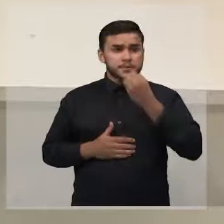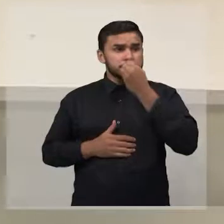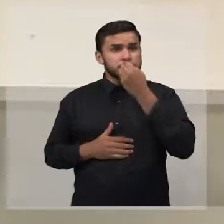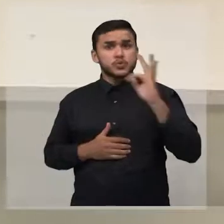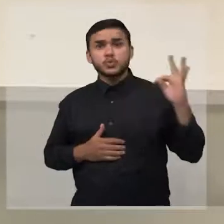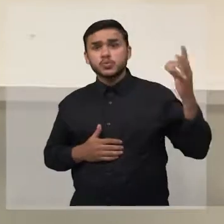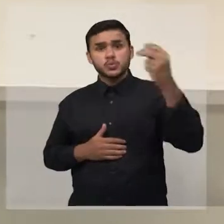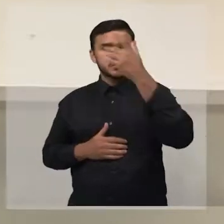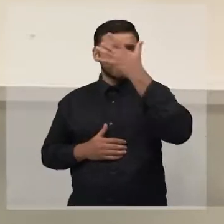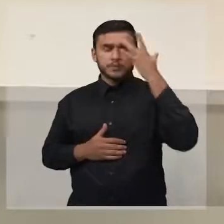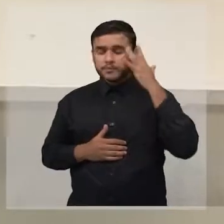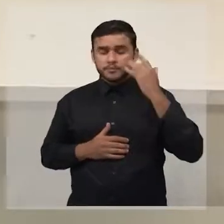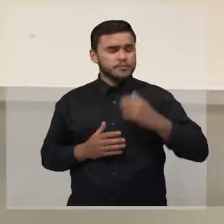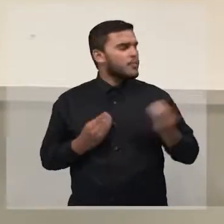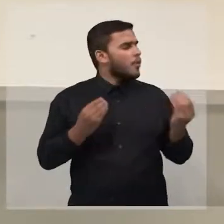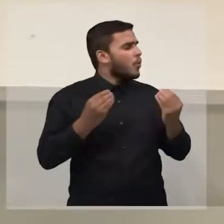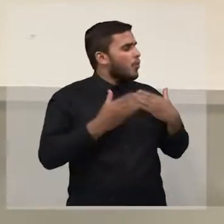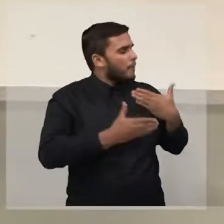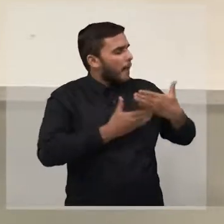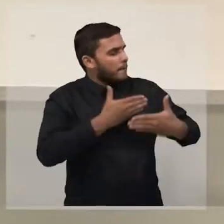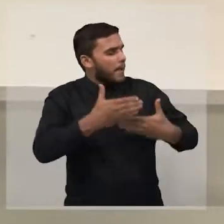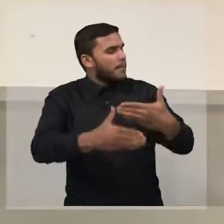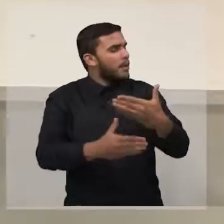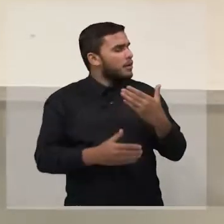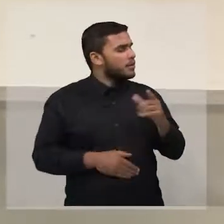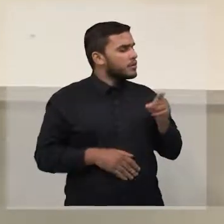para bem dos cidadãos. Como é que está, então,